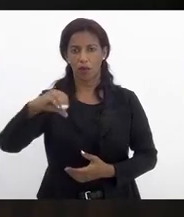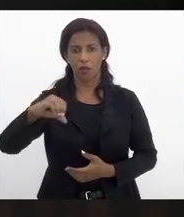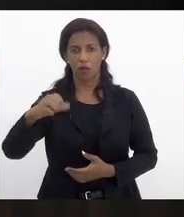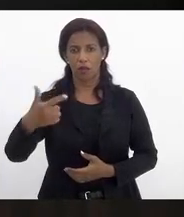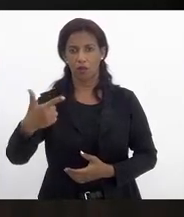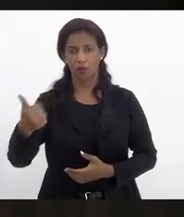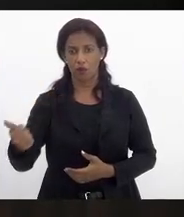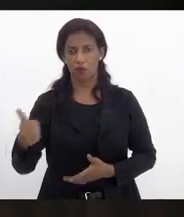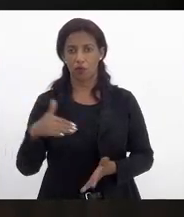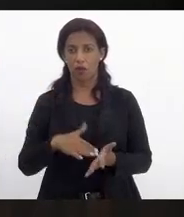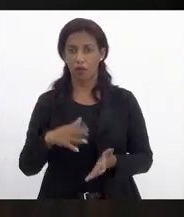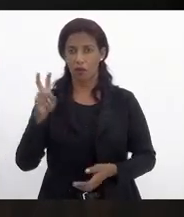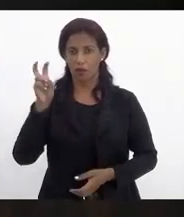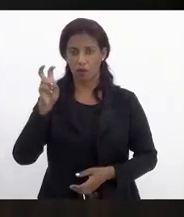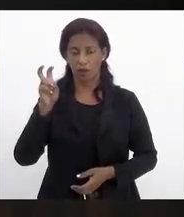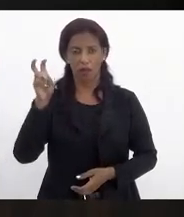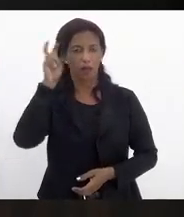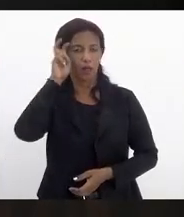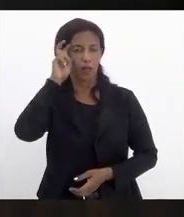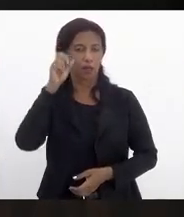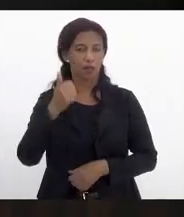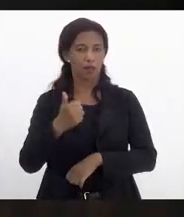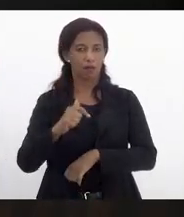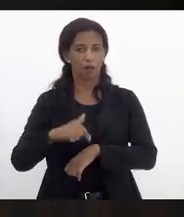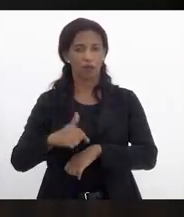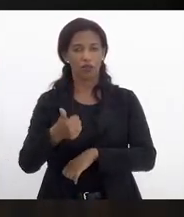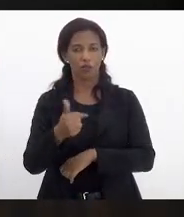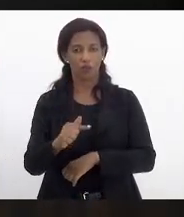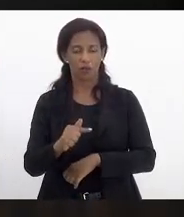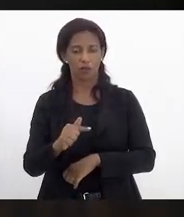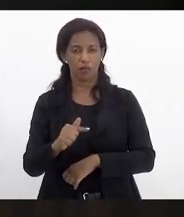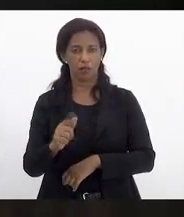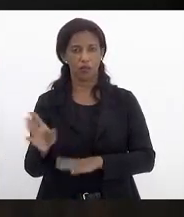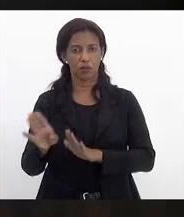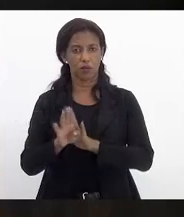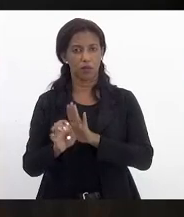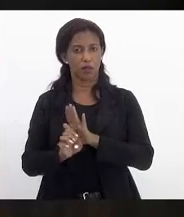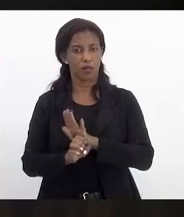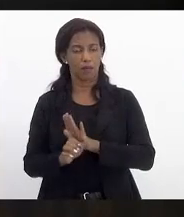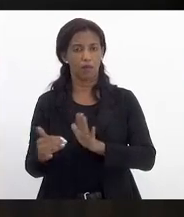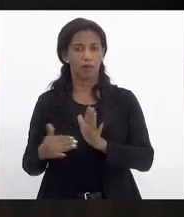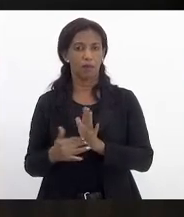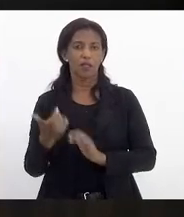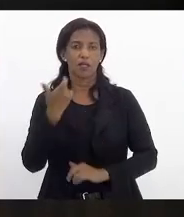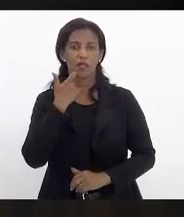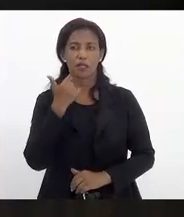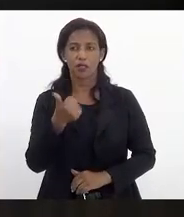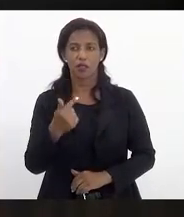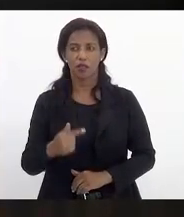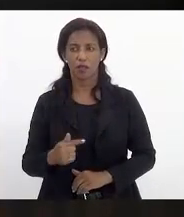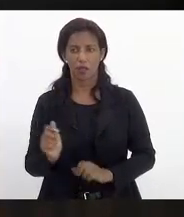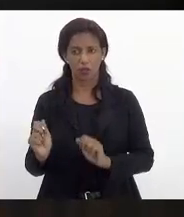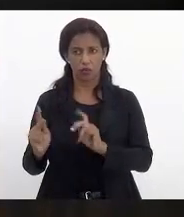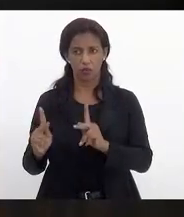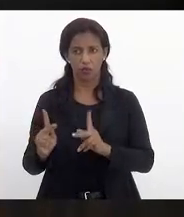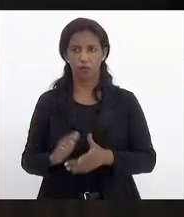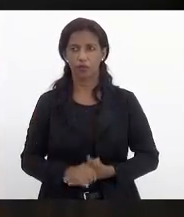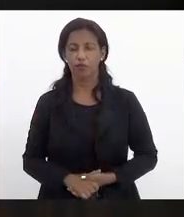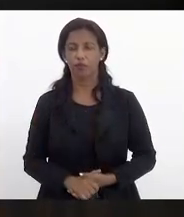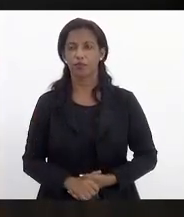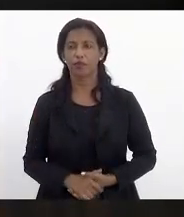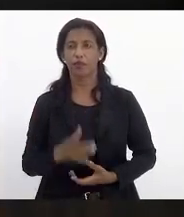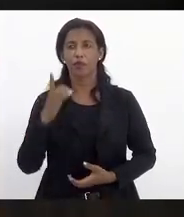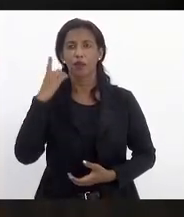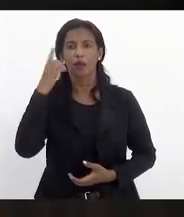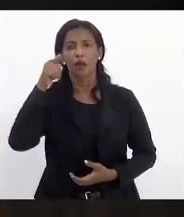4921 ficará até quinta, às 17 horas. Mas a emenda até sexta-feira, às 17 horas, ok?